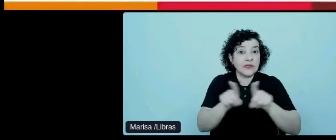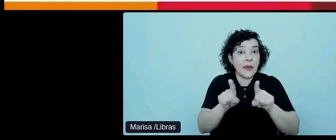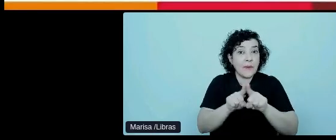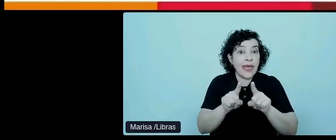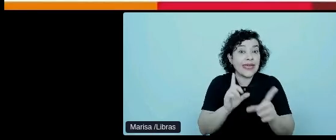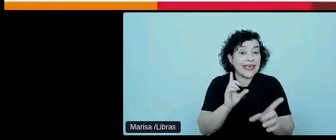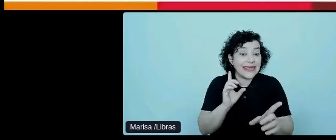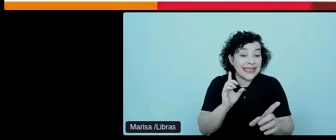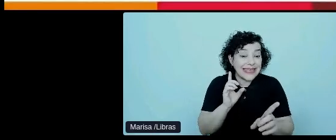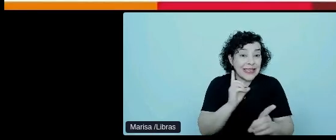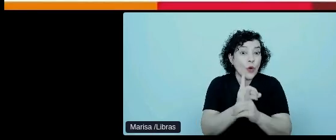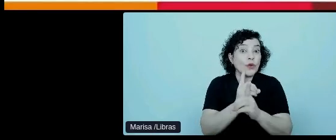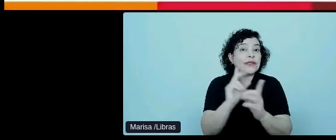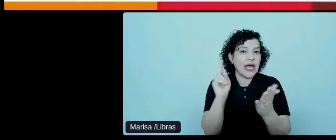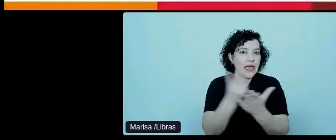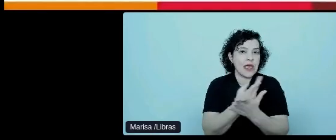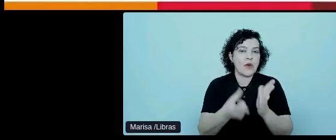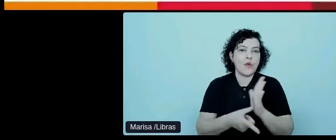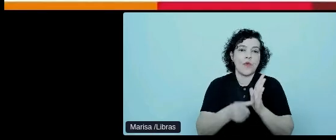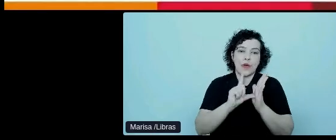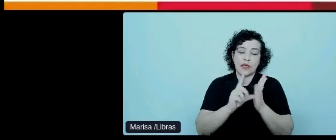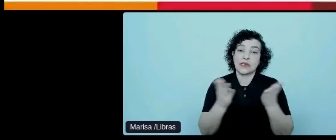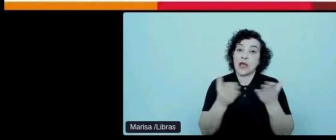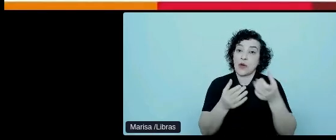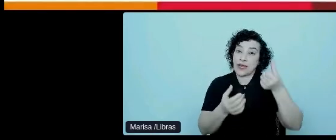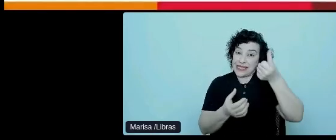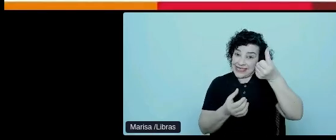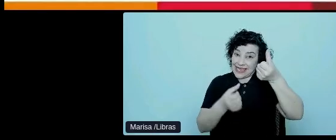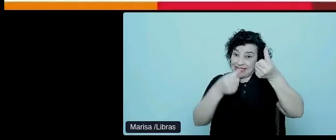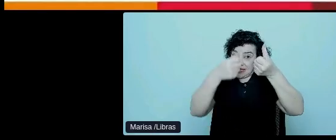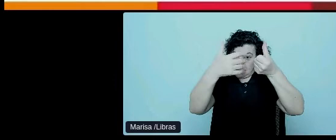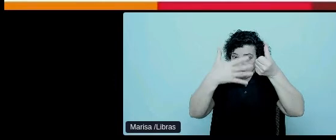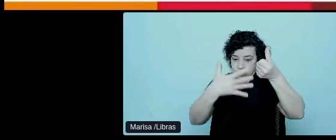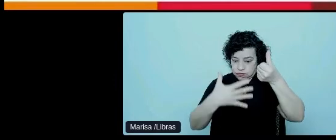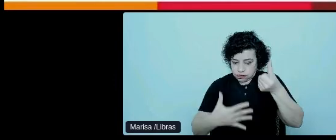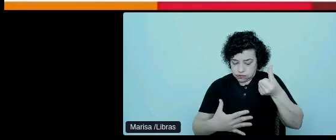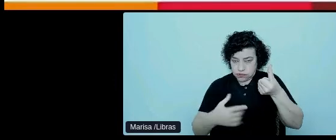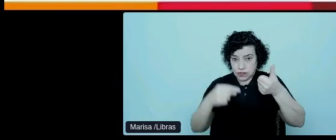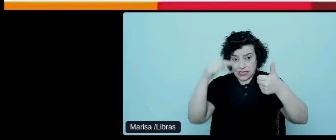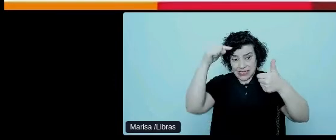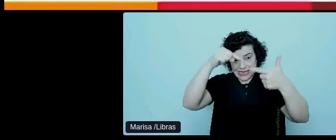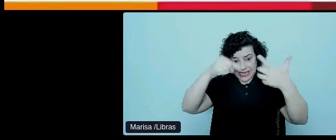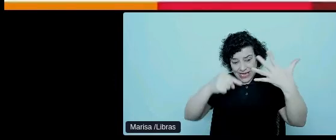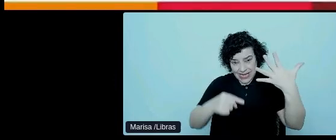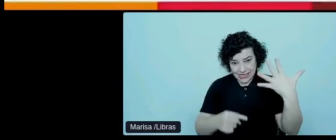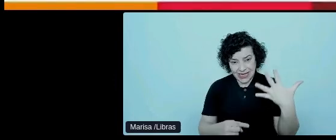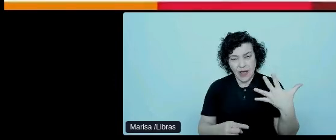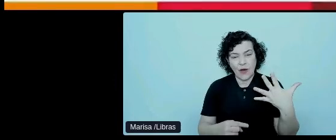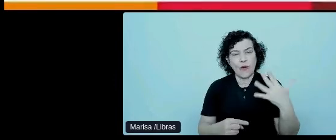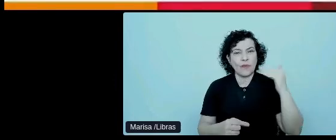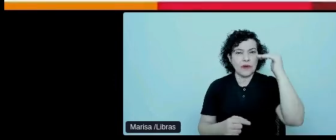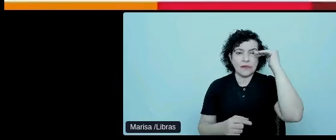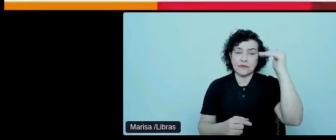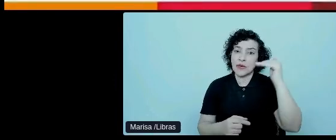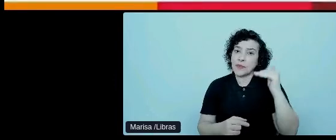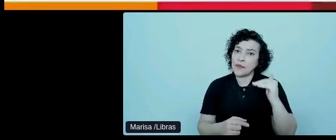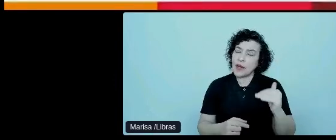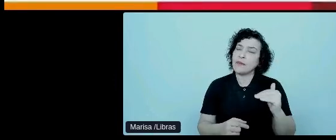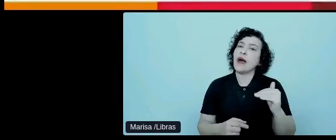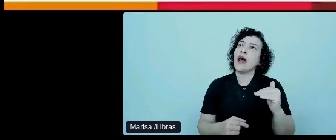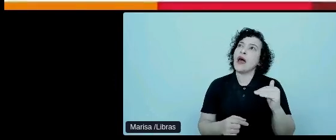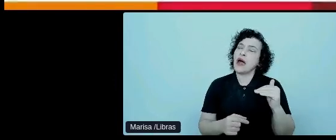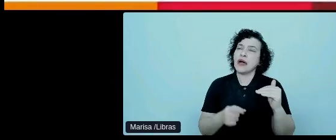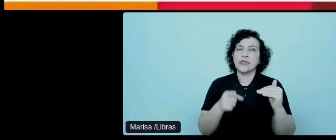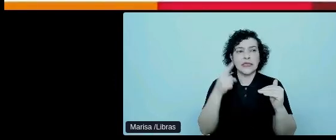ter, hoje, 6 diretrizes e todas essas, olha, gente, todas essas frases te remetem a alguma